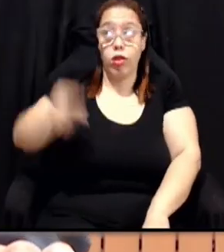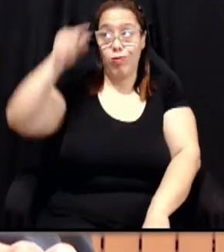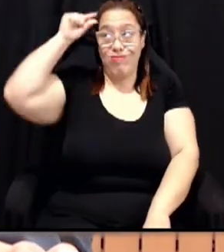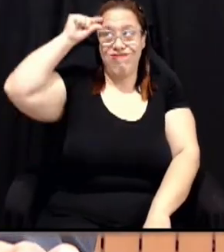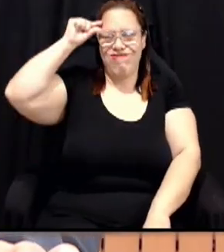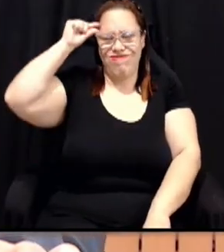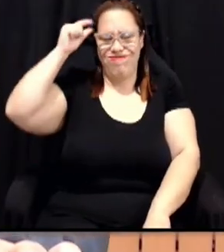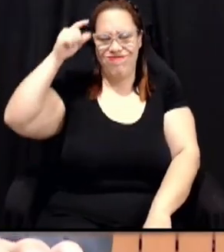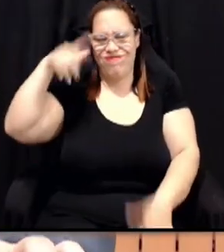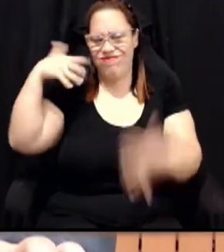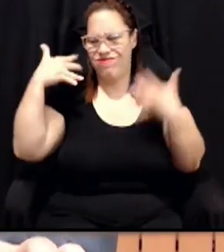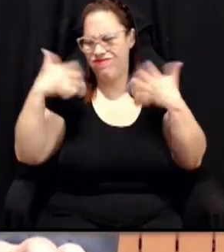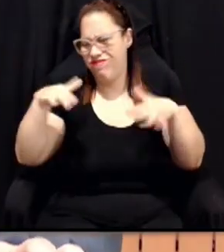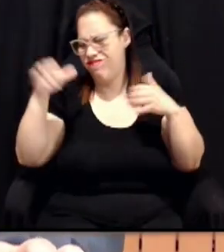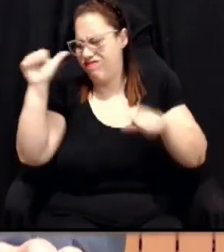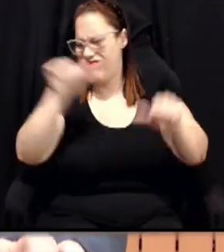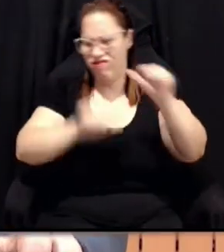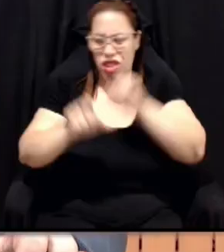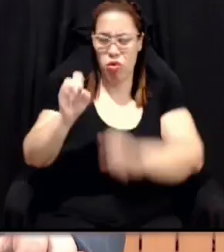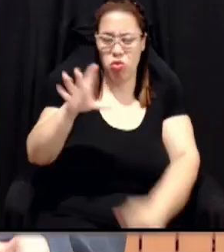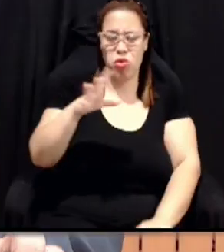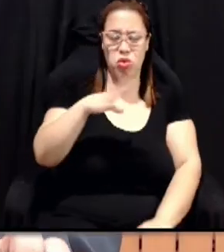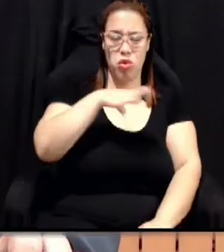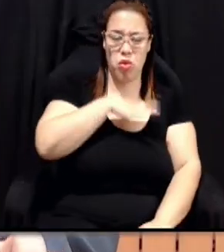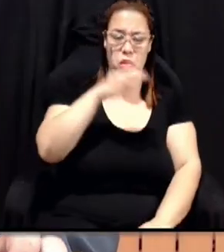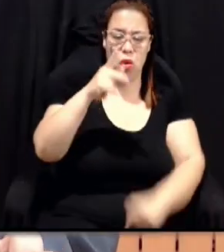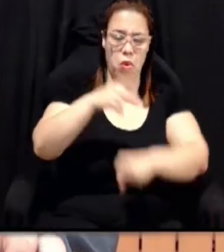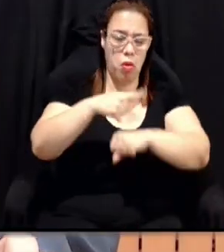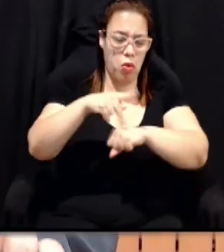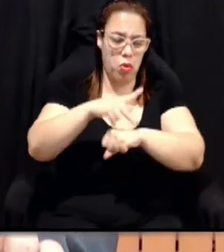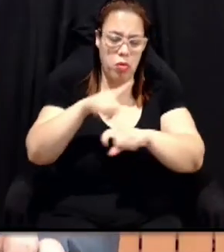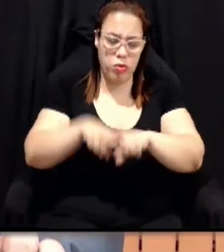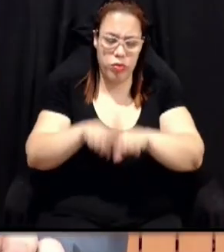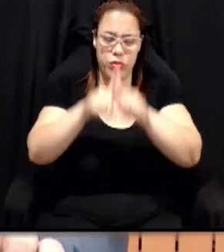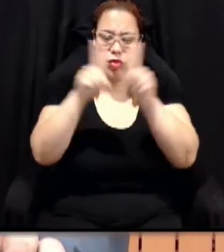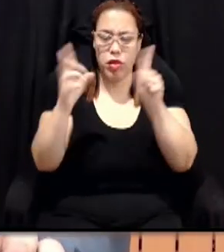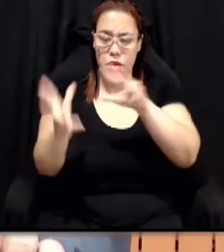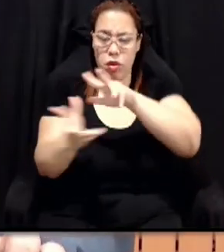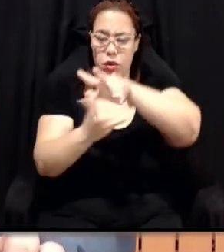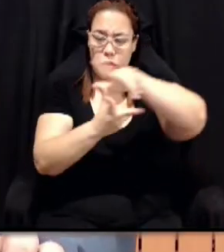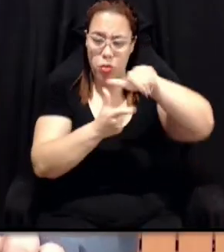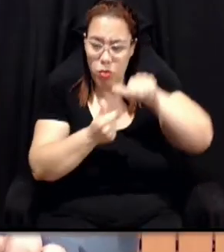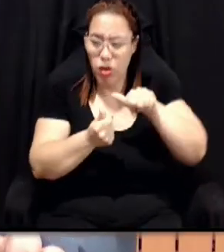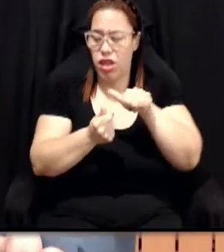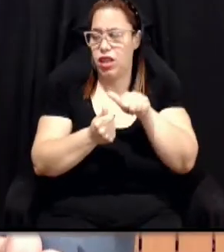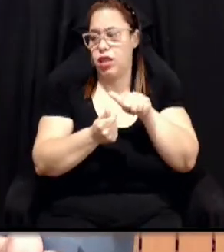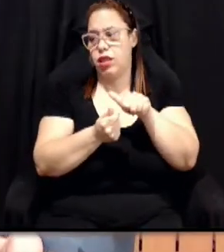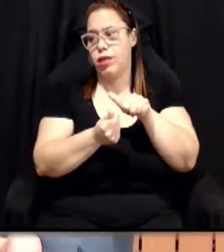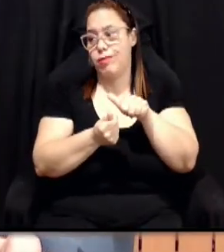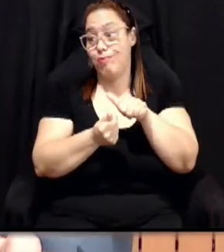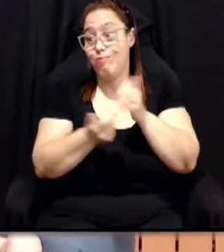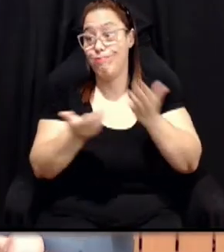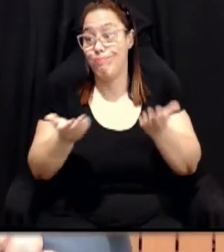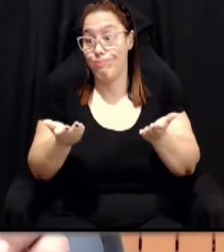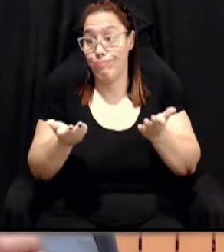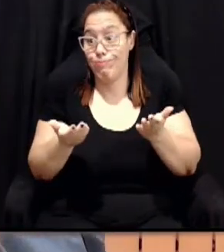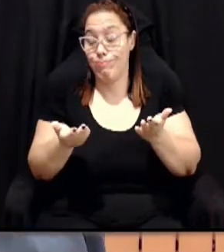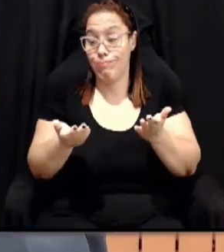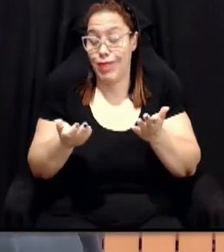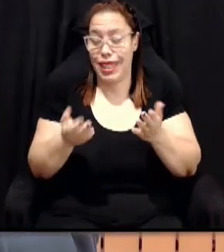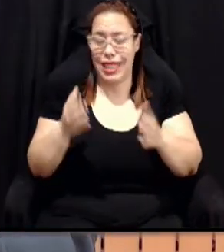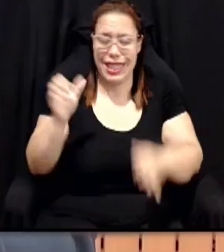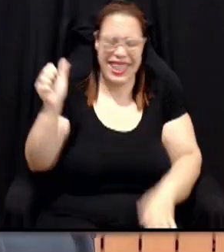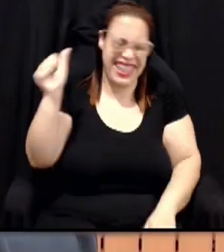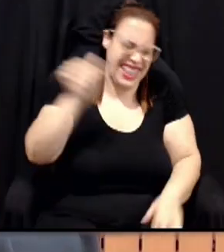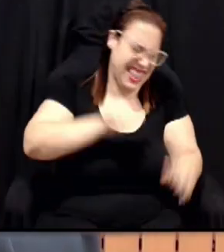apenas da nossa cidade, do nosso país, mas de todo o planeta Terra. Ou seja, nós passamos um dos piores momentos da história